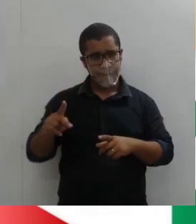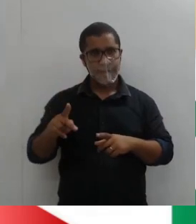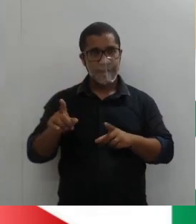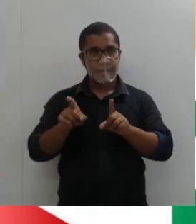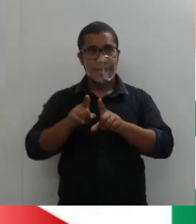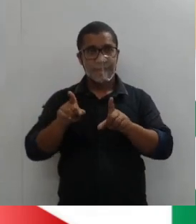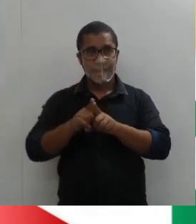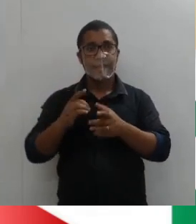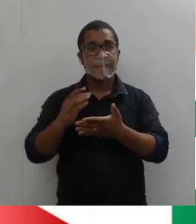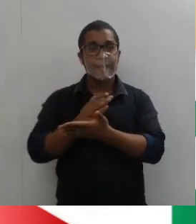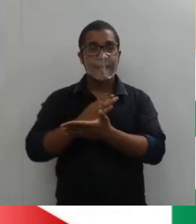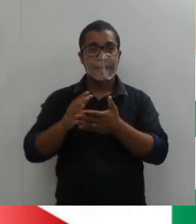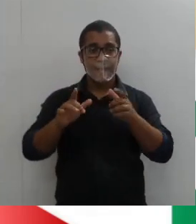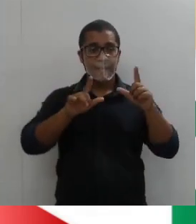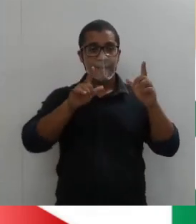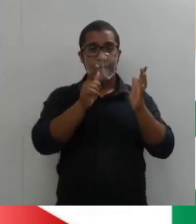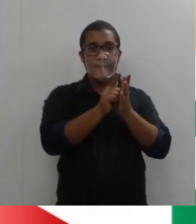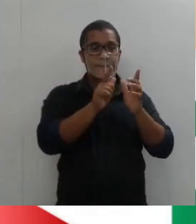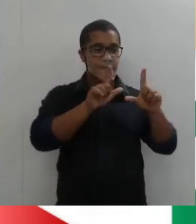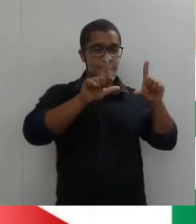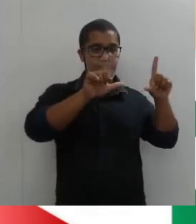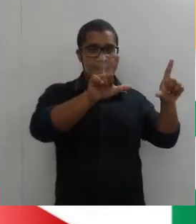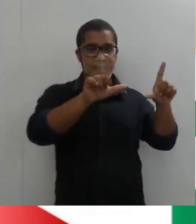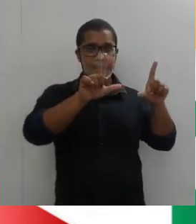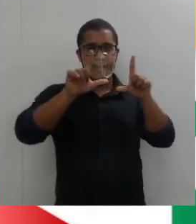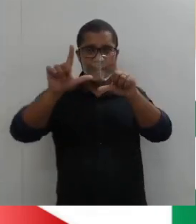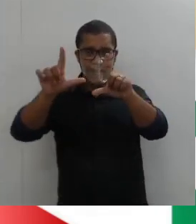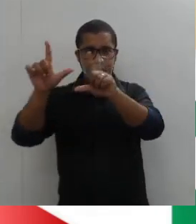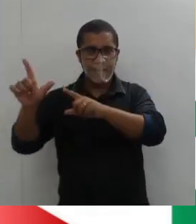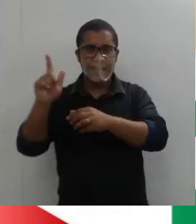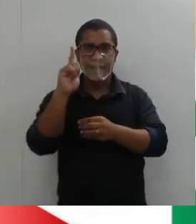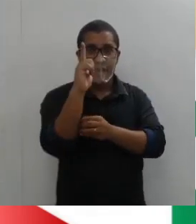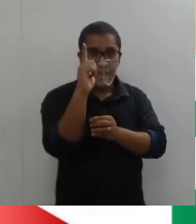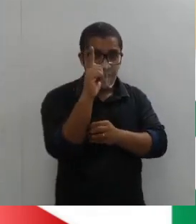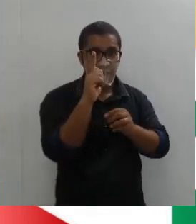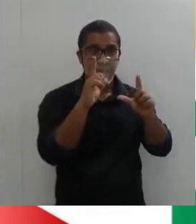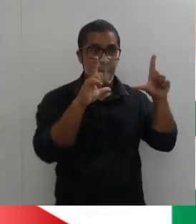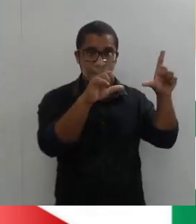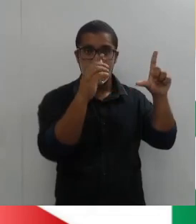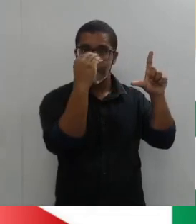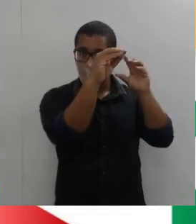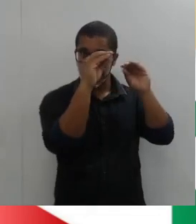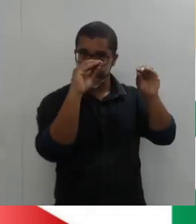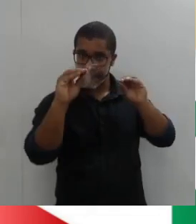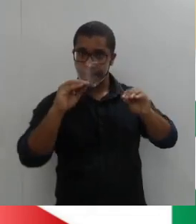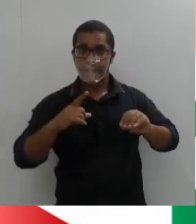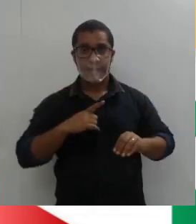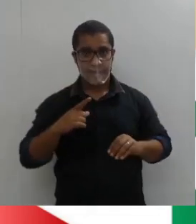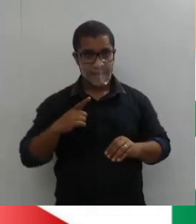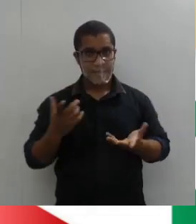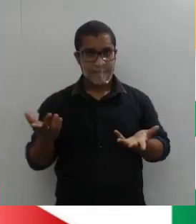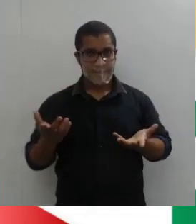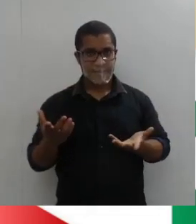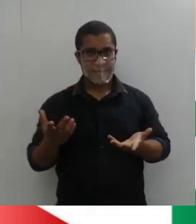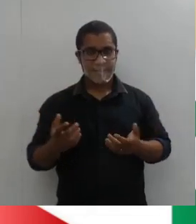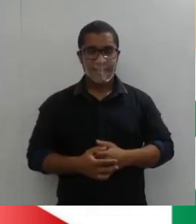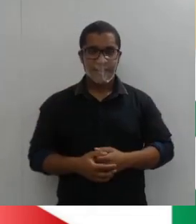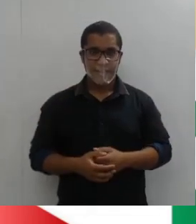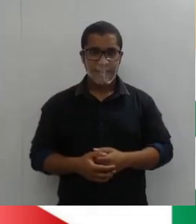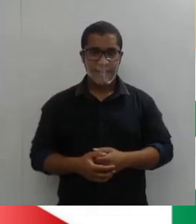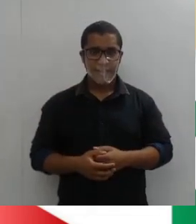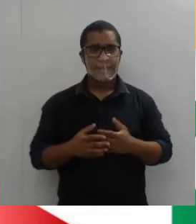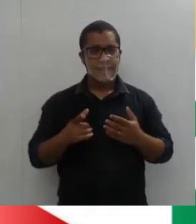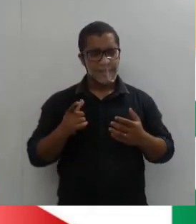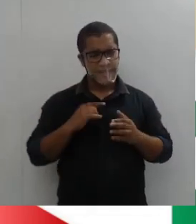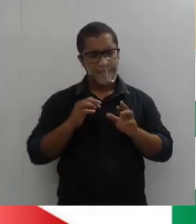aparecer também alguns cartazes de regionais onde esse campeonato virtual de xadrez foi vivenciado